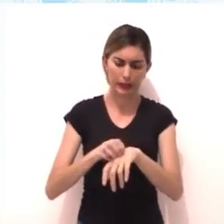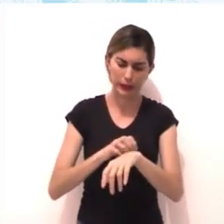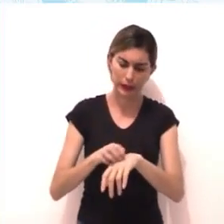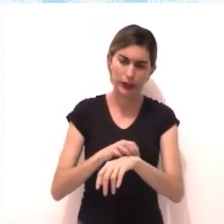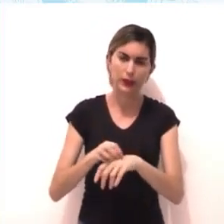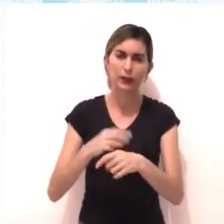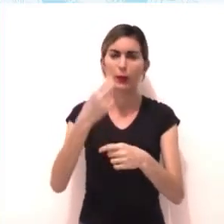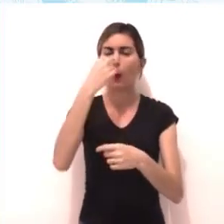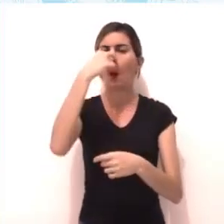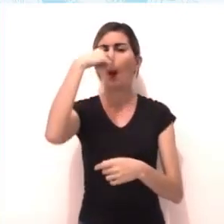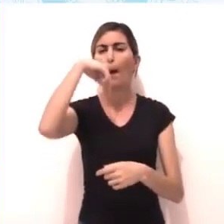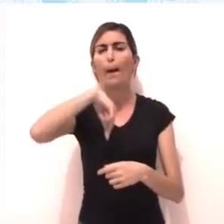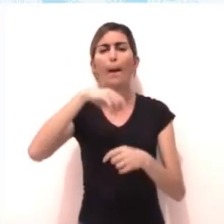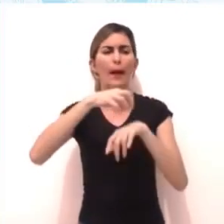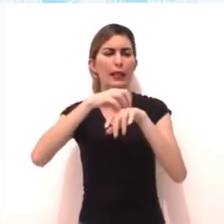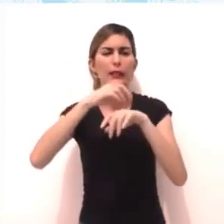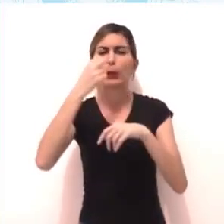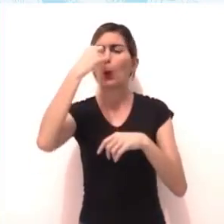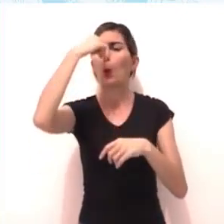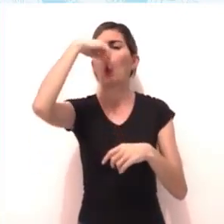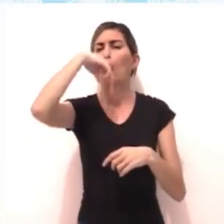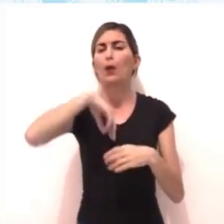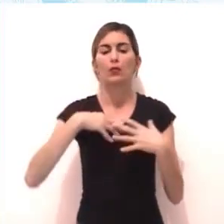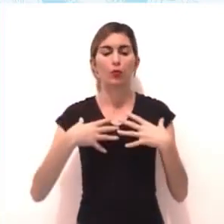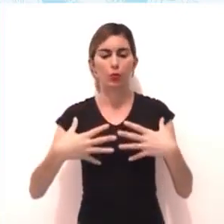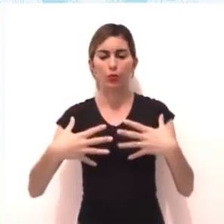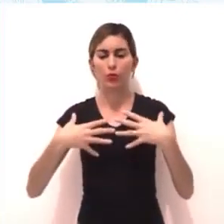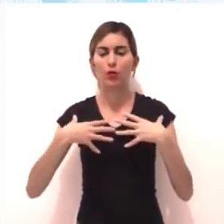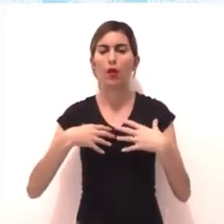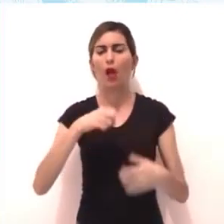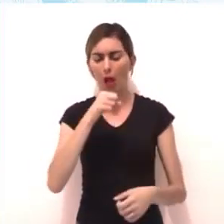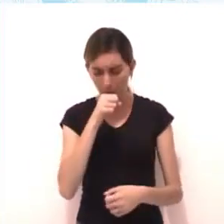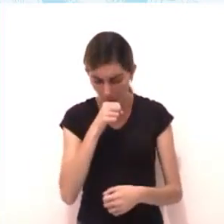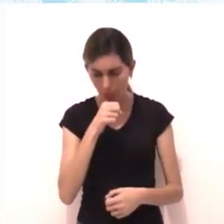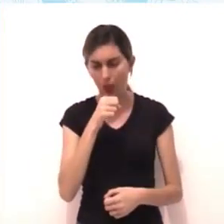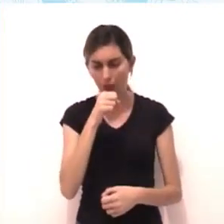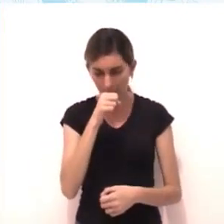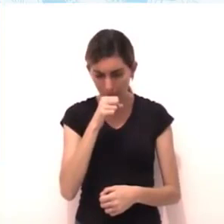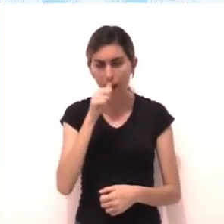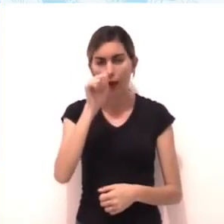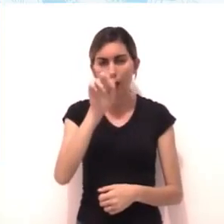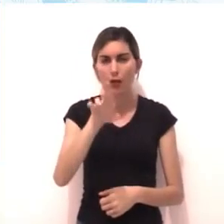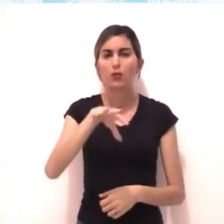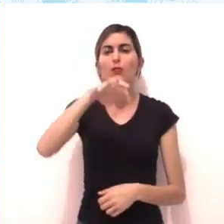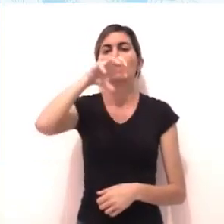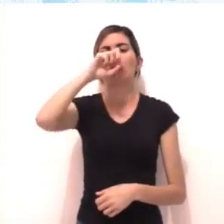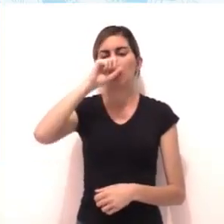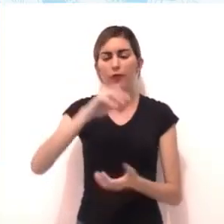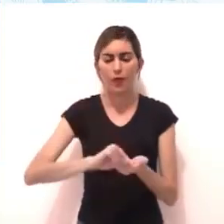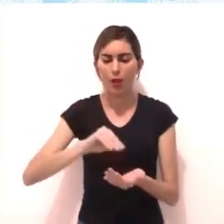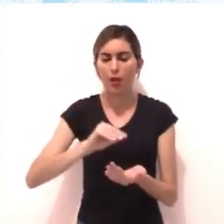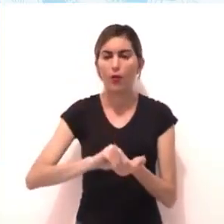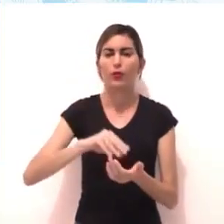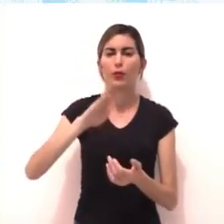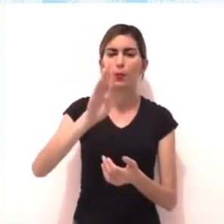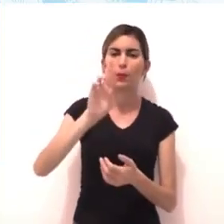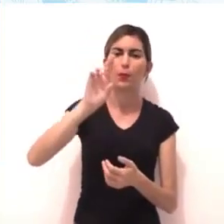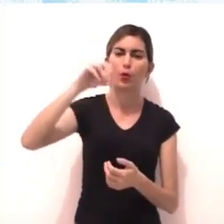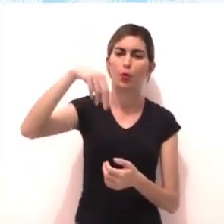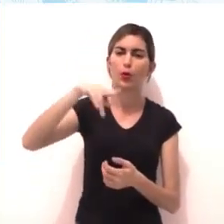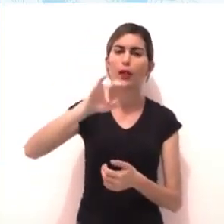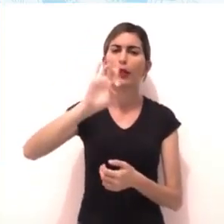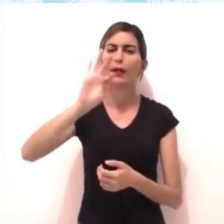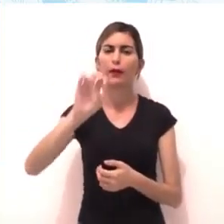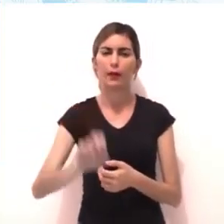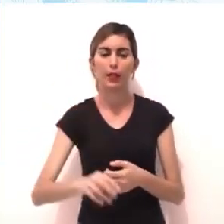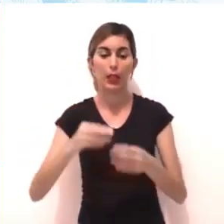nas vias aéreas e pulmões, provocando tosse, asma, bronquite e diminuir a